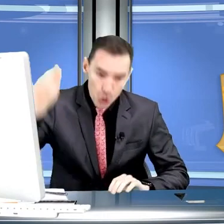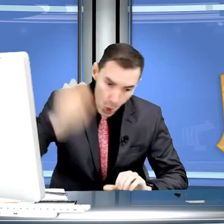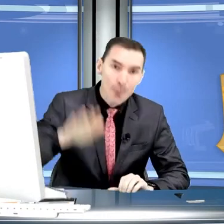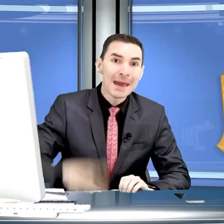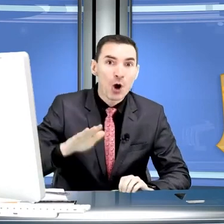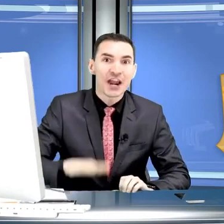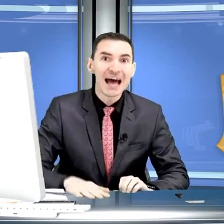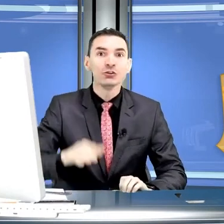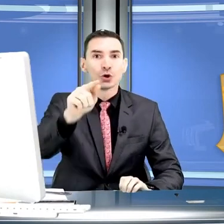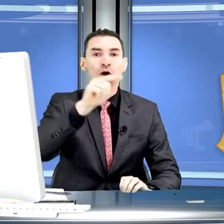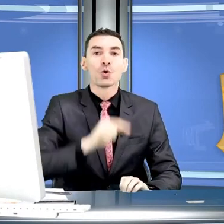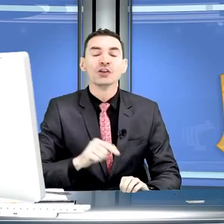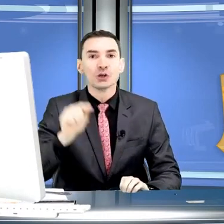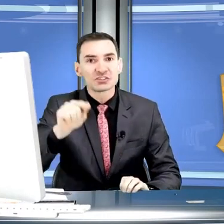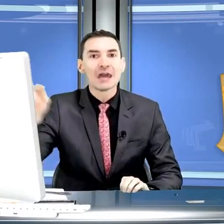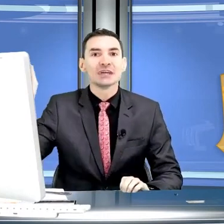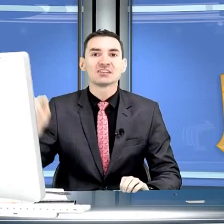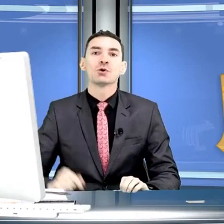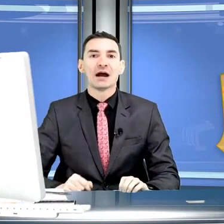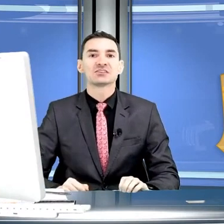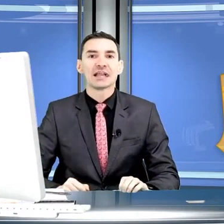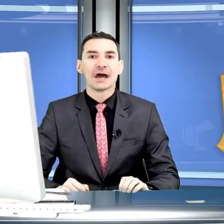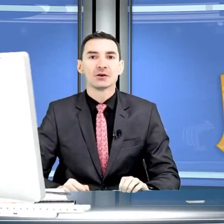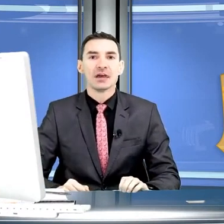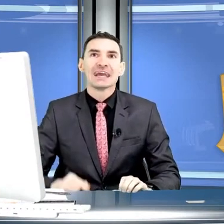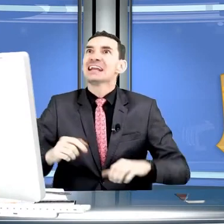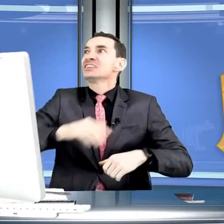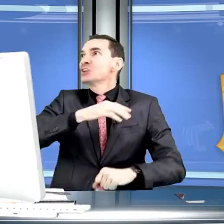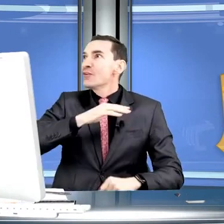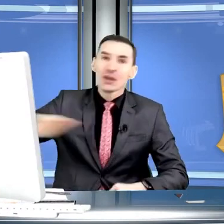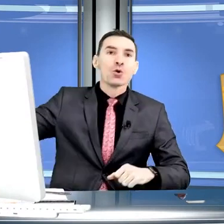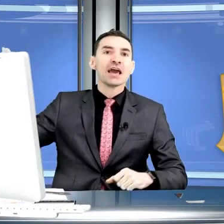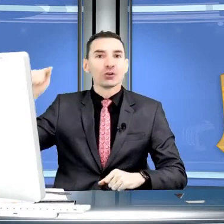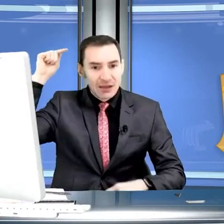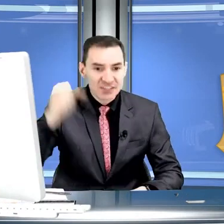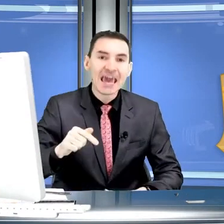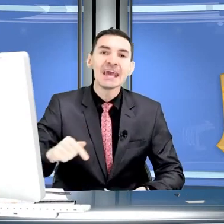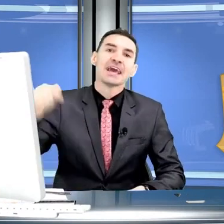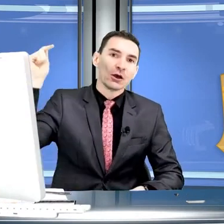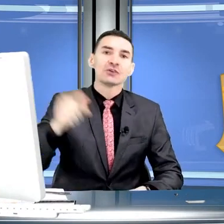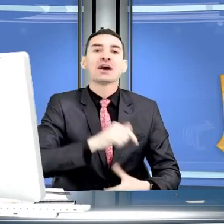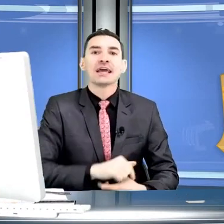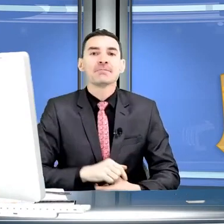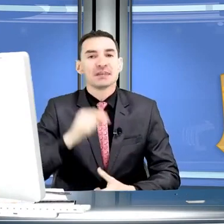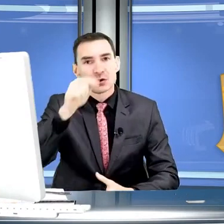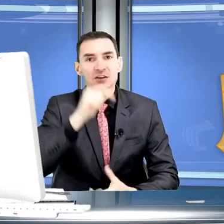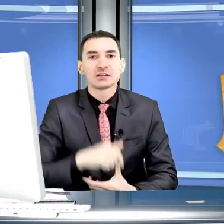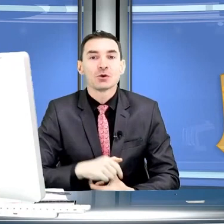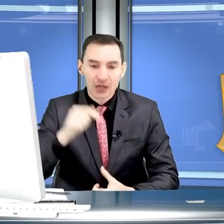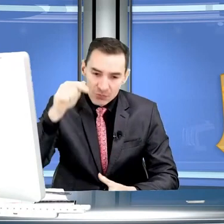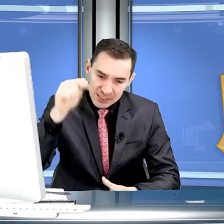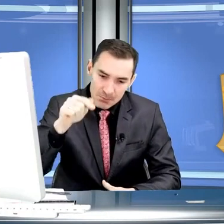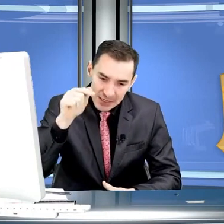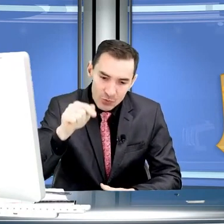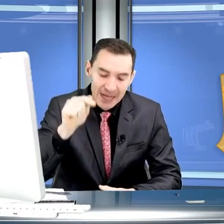comemorando, comemorando quando não sai o 14º salário. E aí eles dizem, ó, viu, eu te avisei, eu te falei. E eu quero